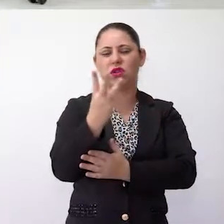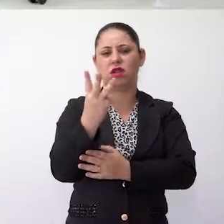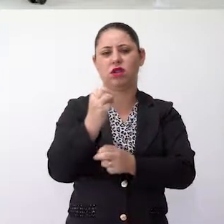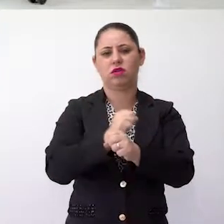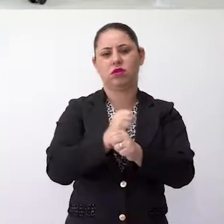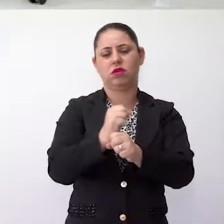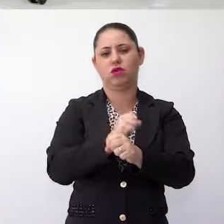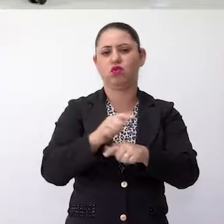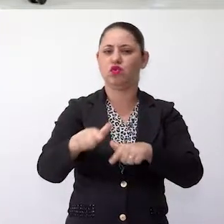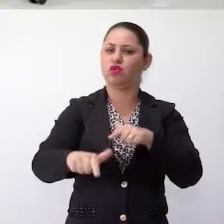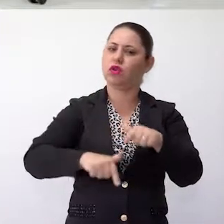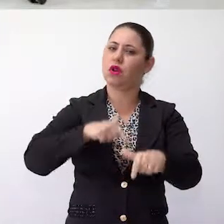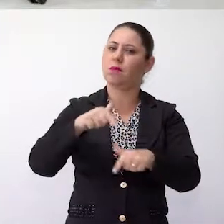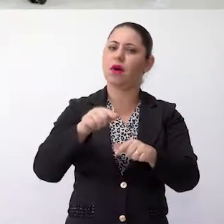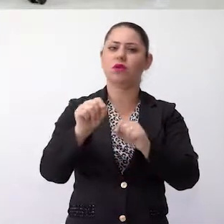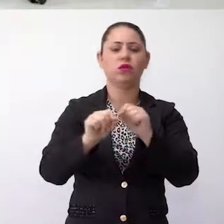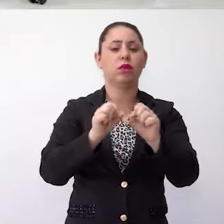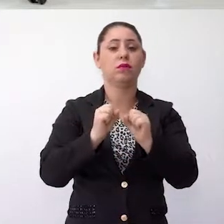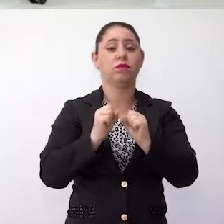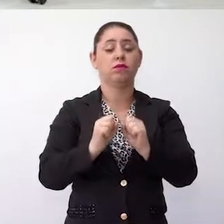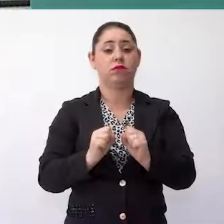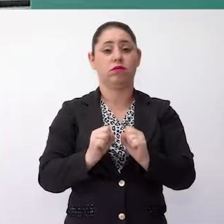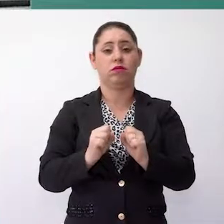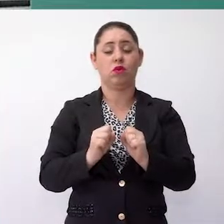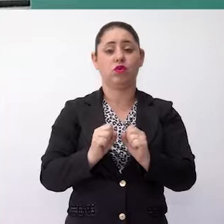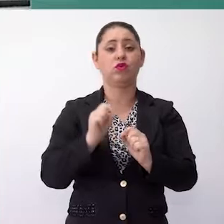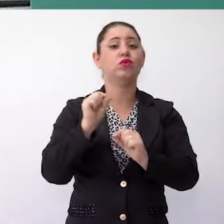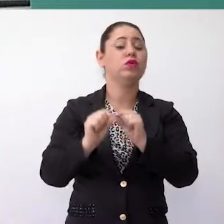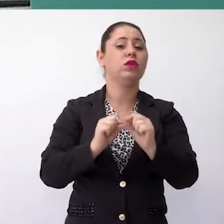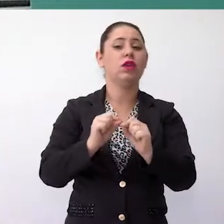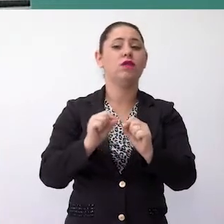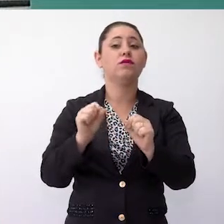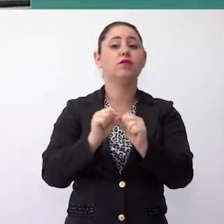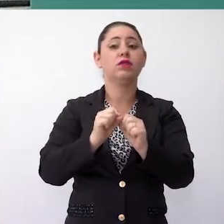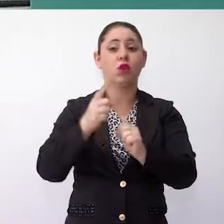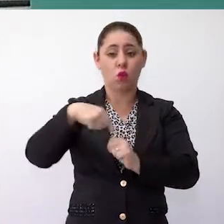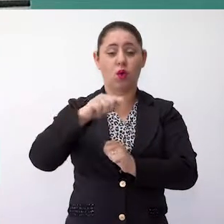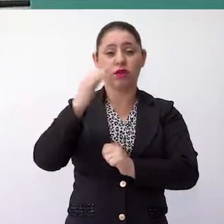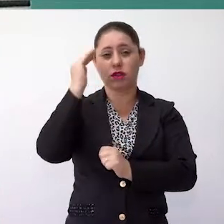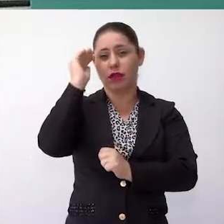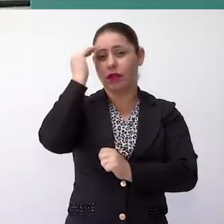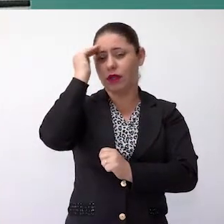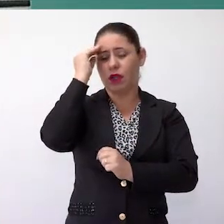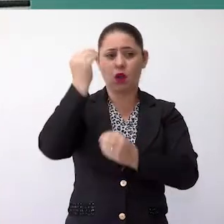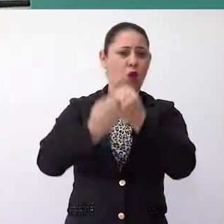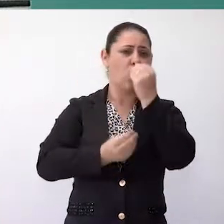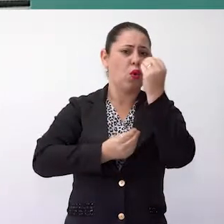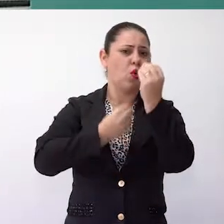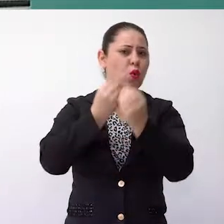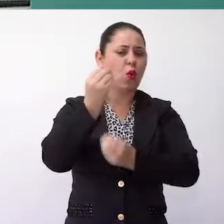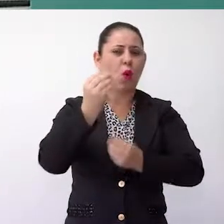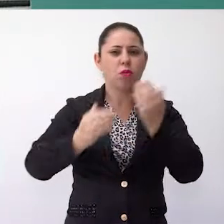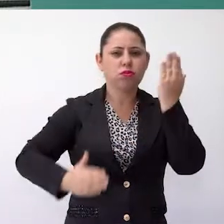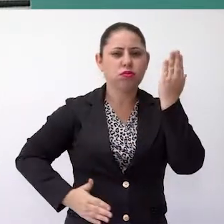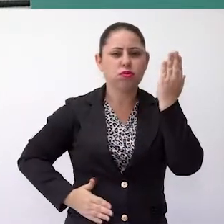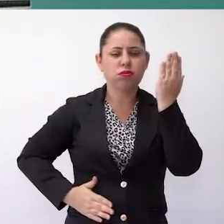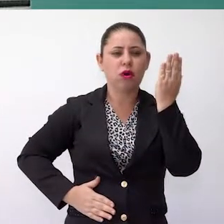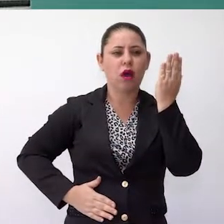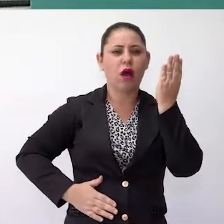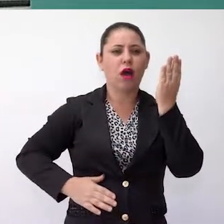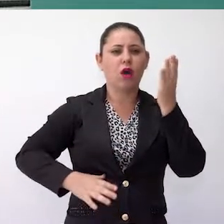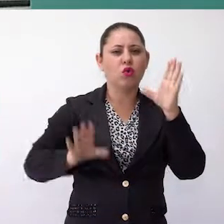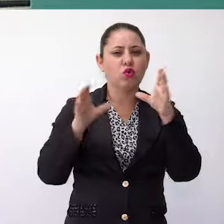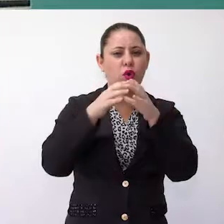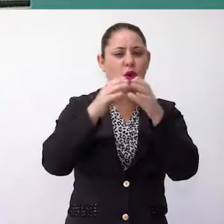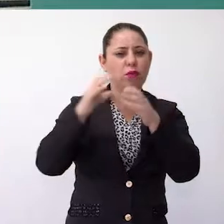de atividade, pôde justamente nos dar condições de entender o modus operandi das organizações criminosas